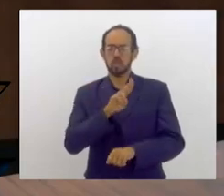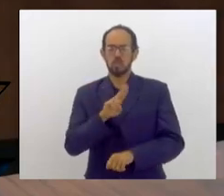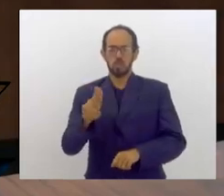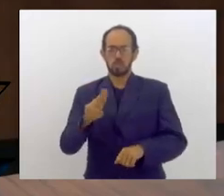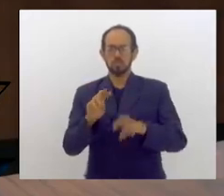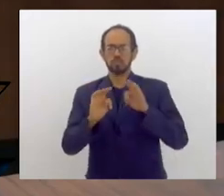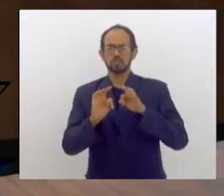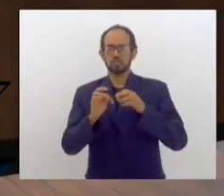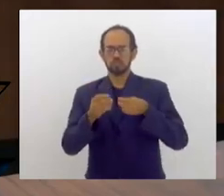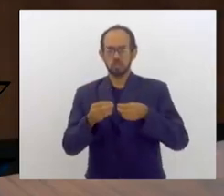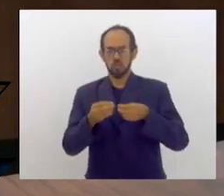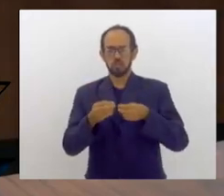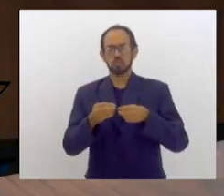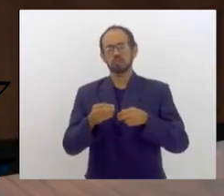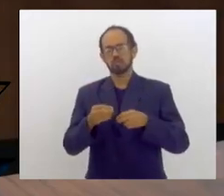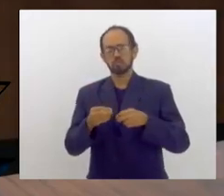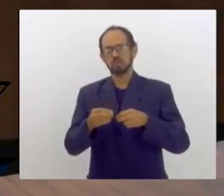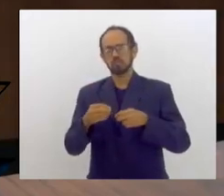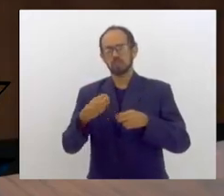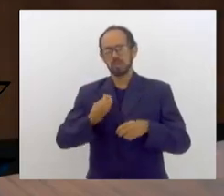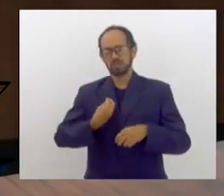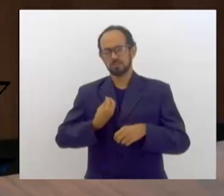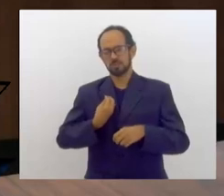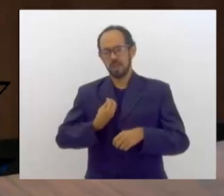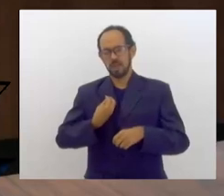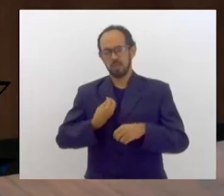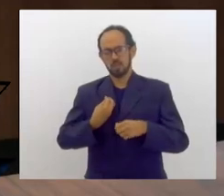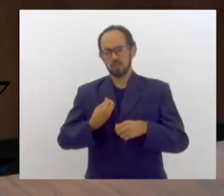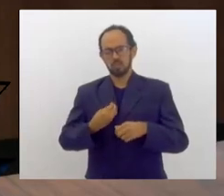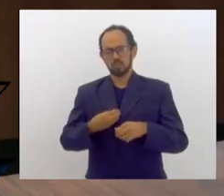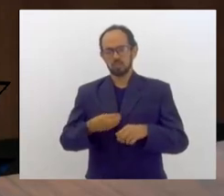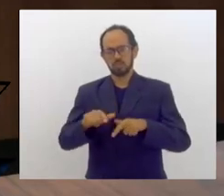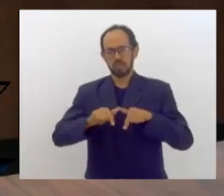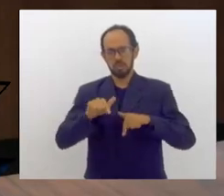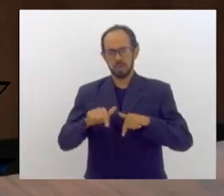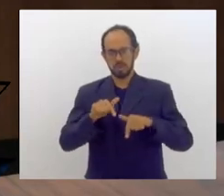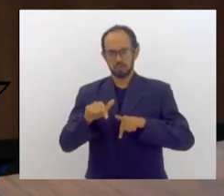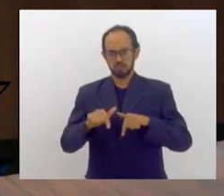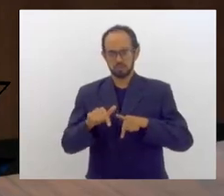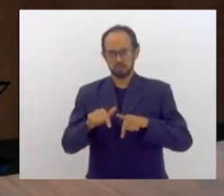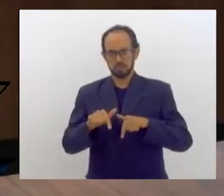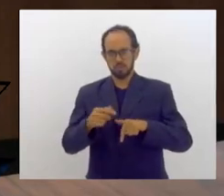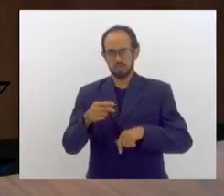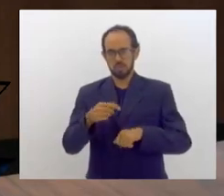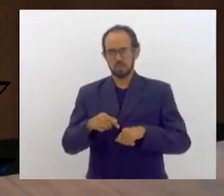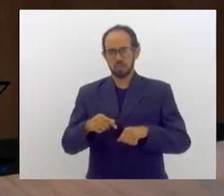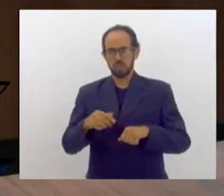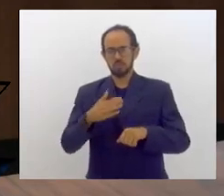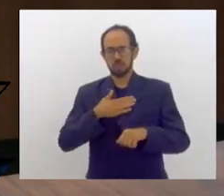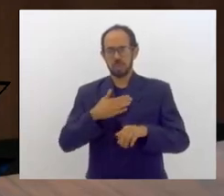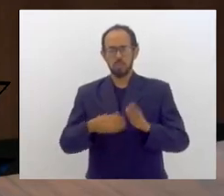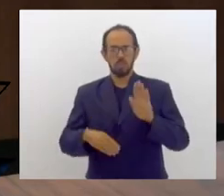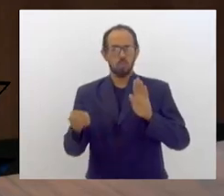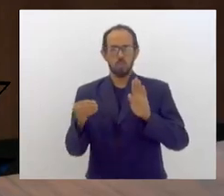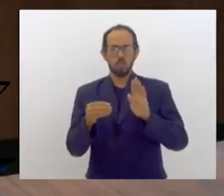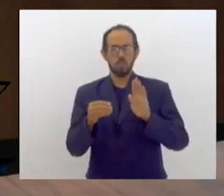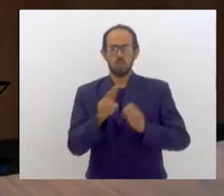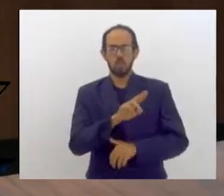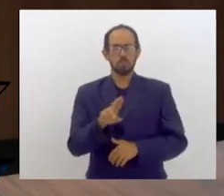das autoras que participaram do processo. Então, só para ressaltar que nem meu nome está. Na